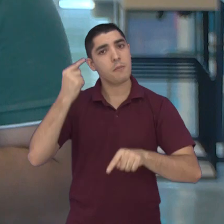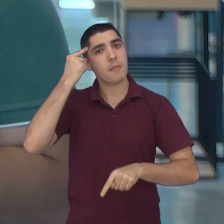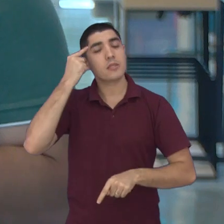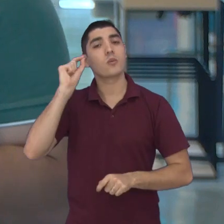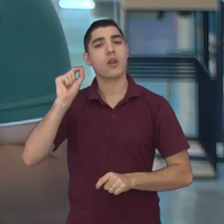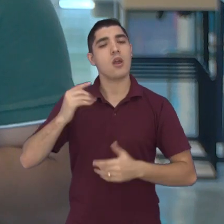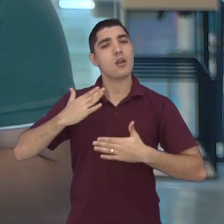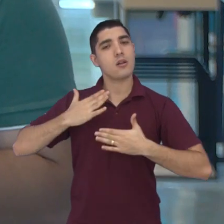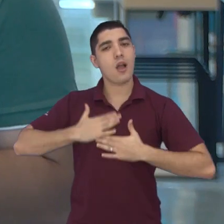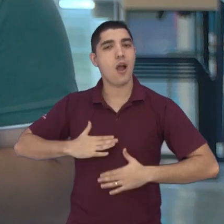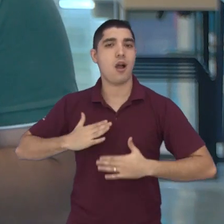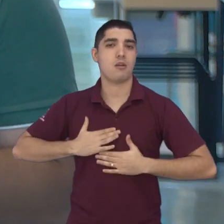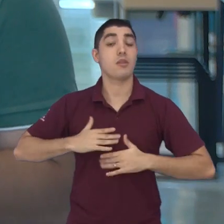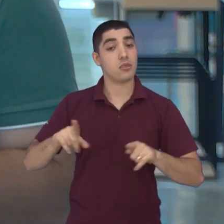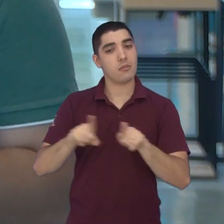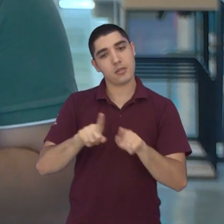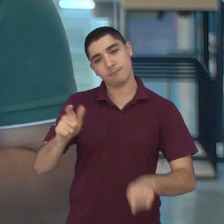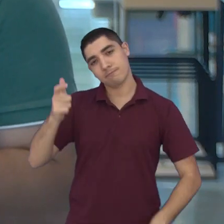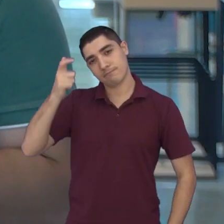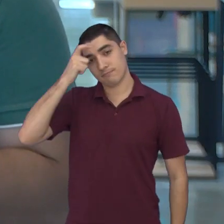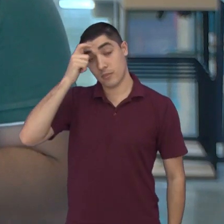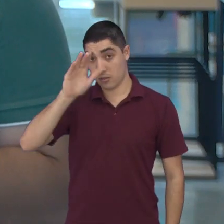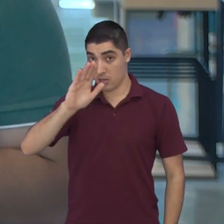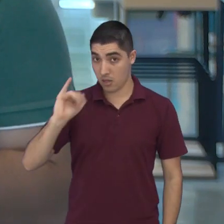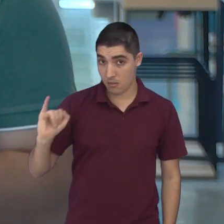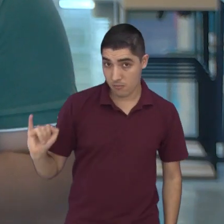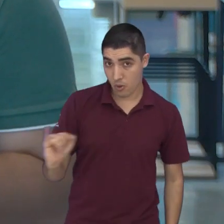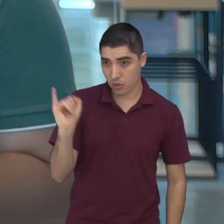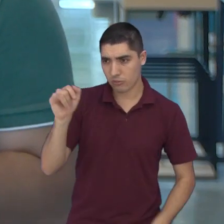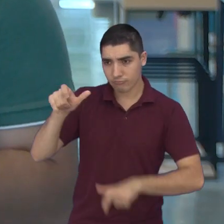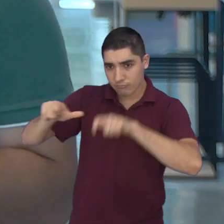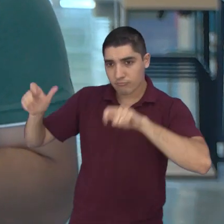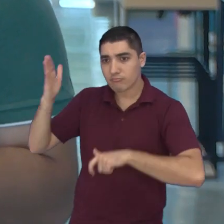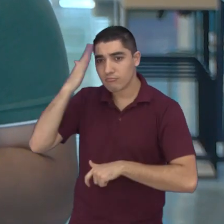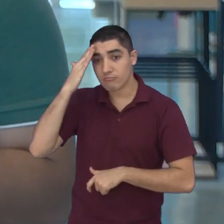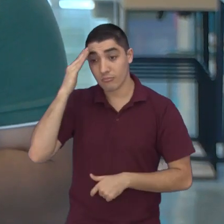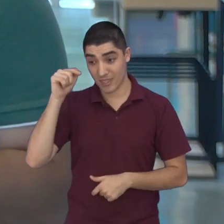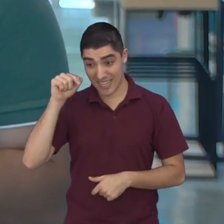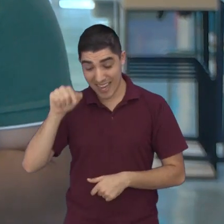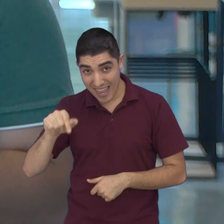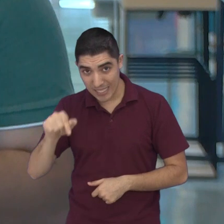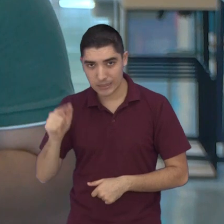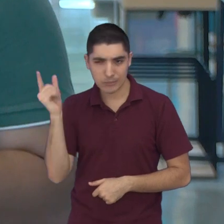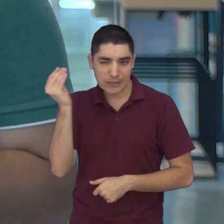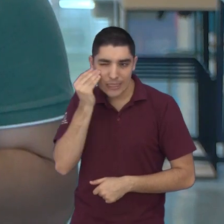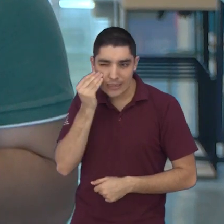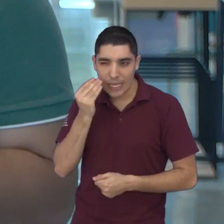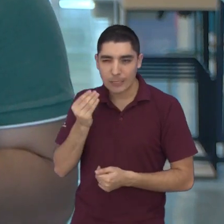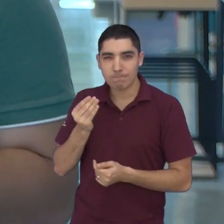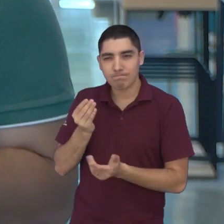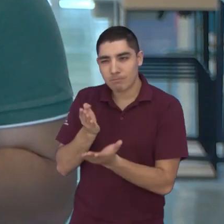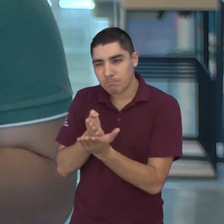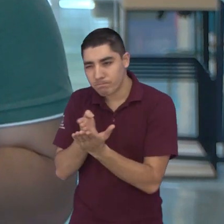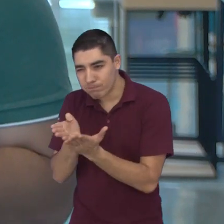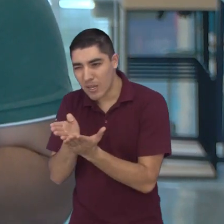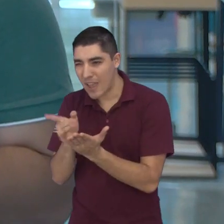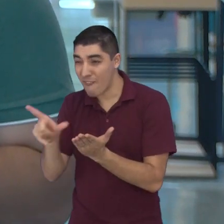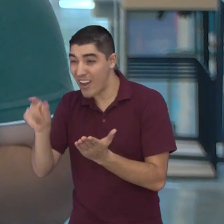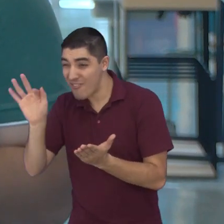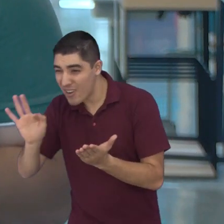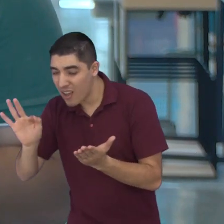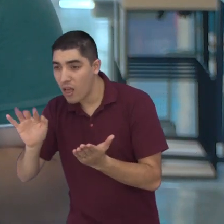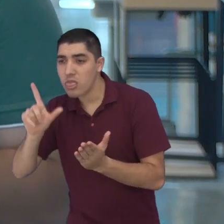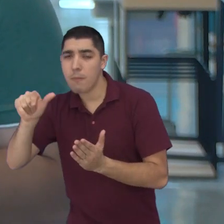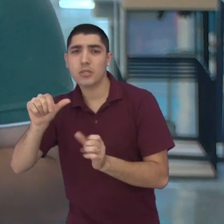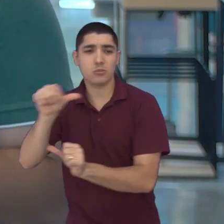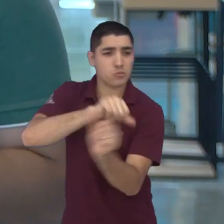ser feito de forma calma e consciente também é importante que o estudante saiba que o caminho planejado às vezes pode mudar